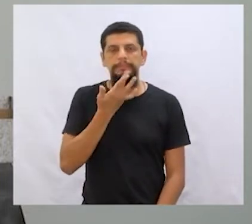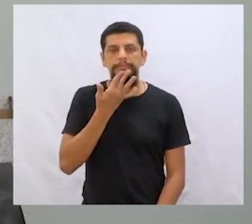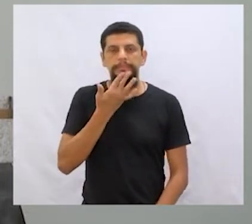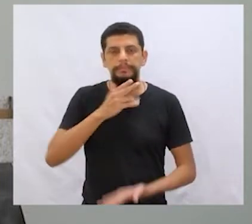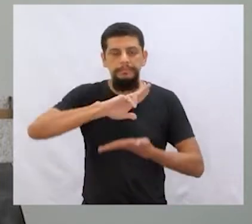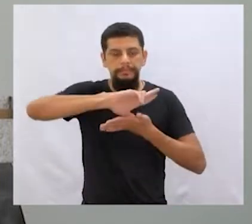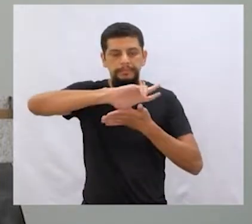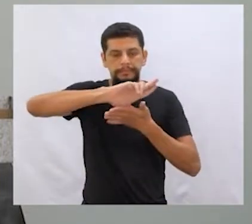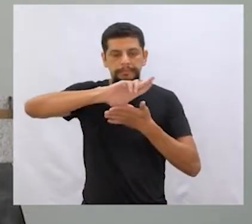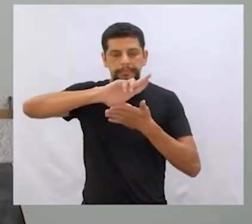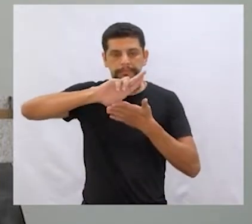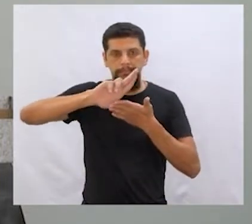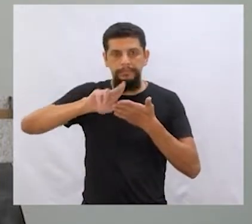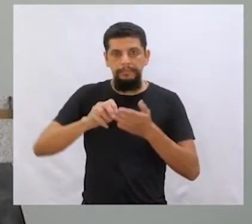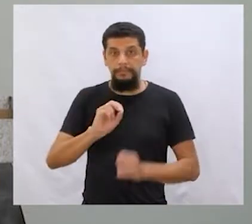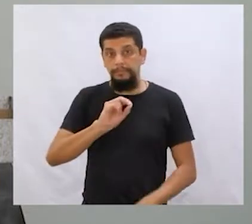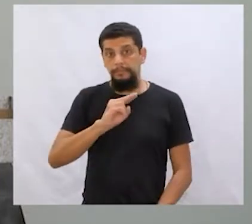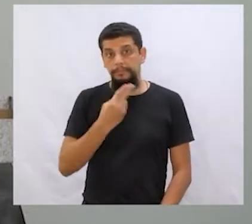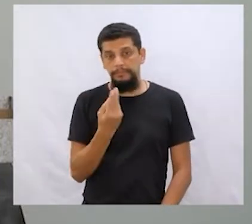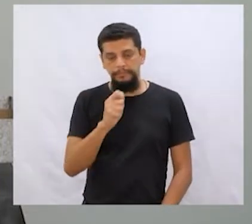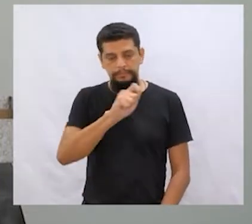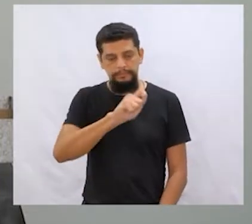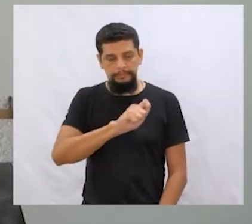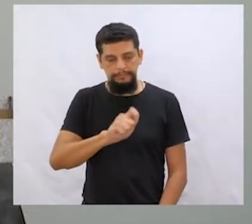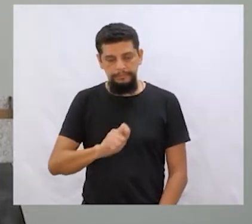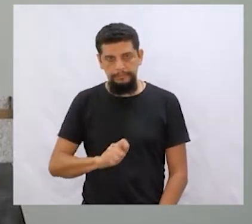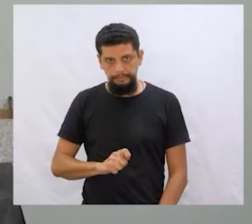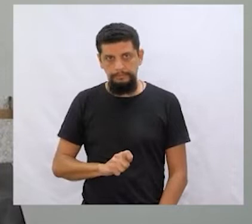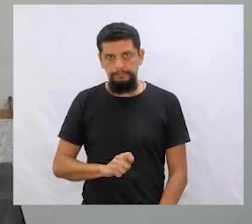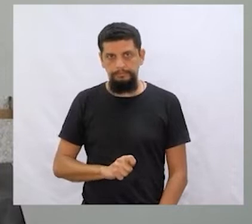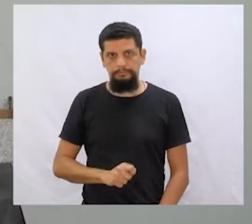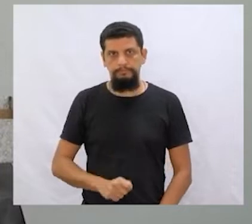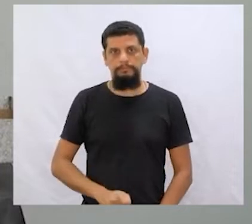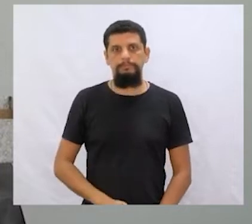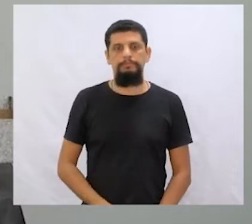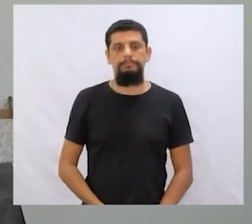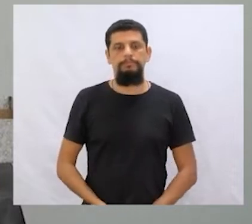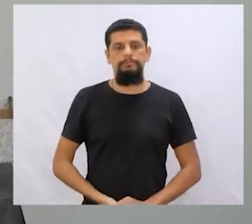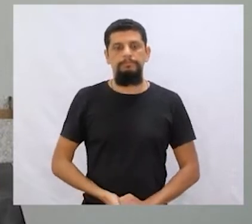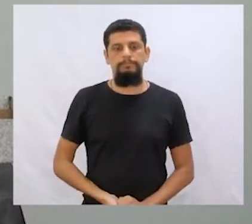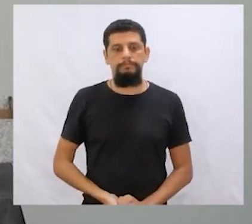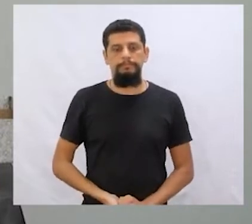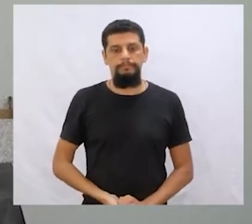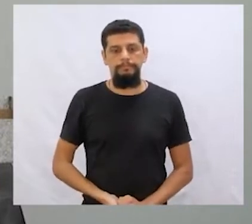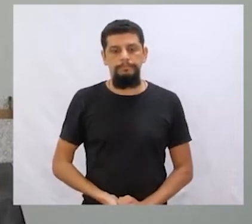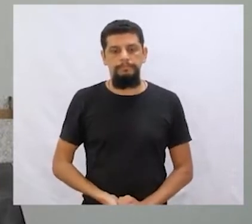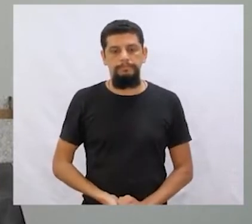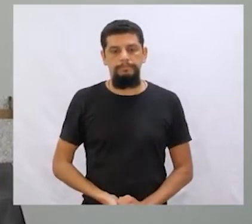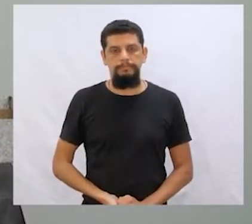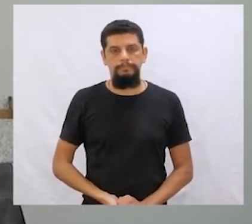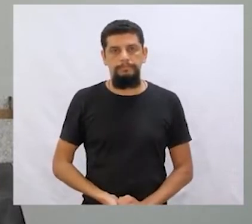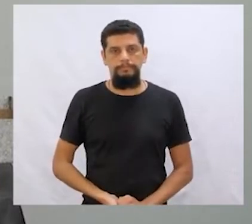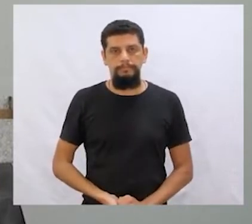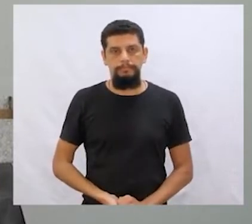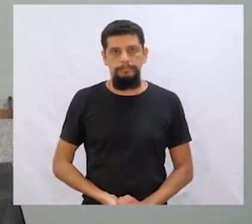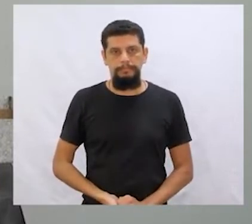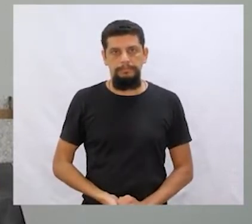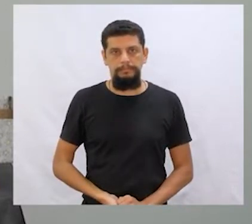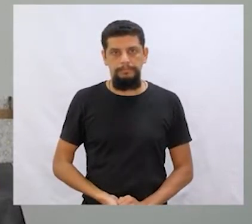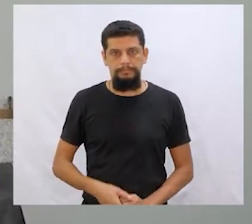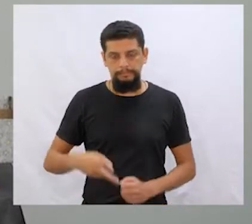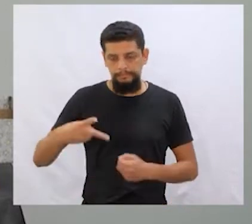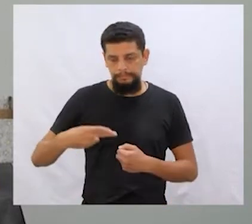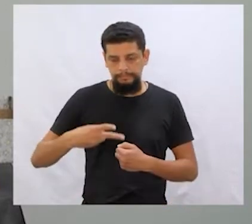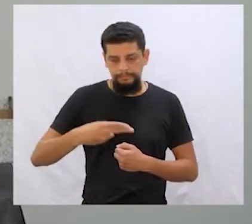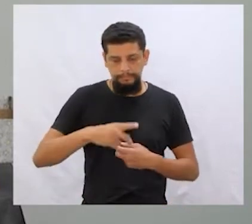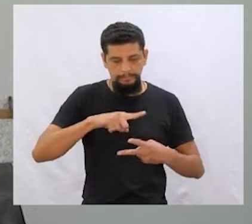cor Que é a nossa caixinha. ou o giz de cera. Ou giz de cera, ó. Nosso giz de cera.